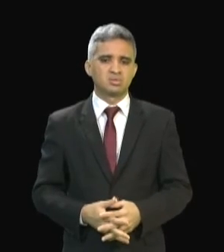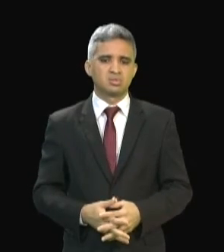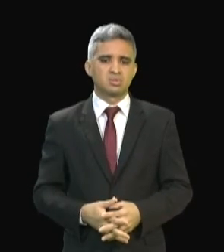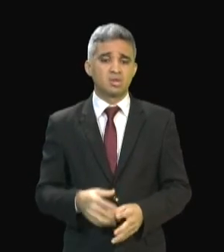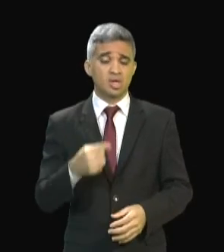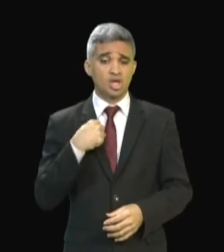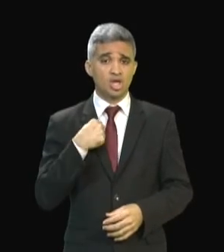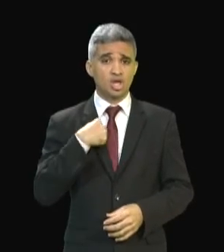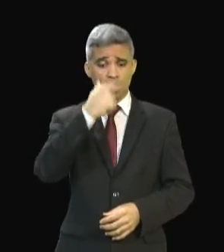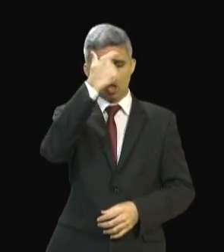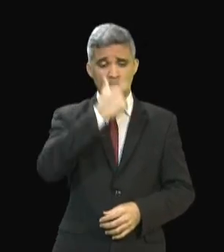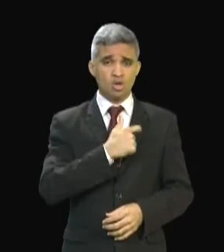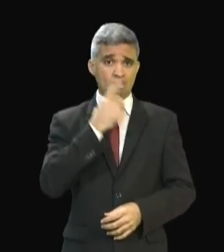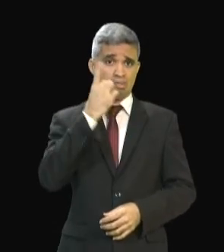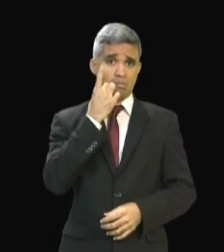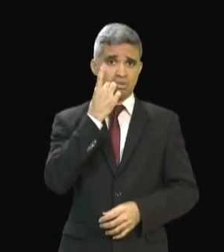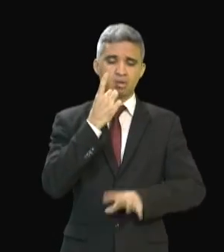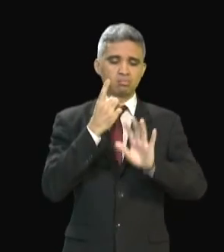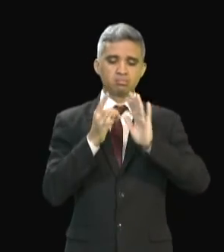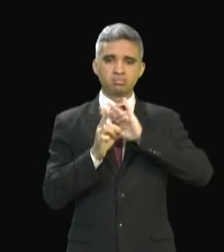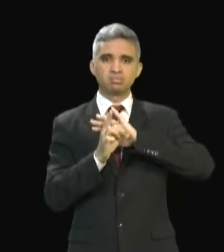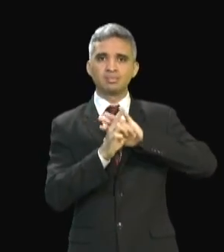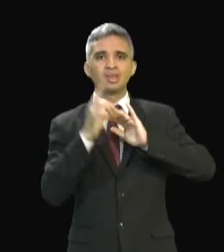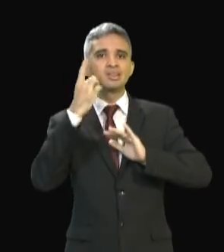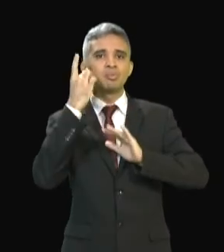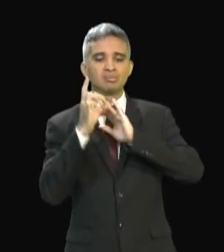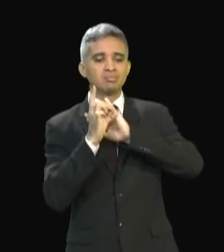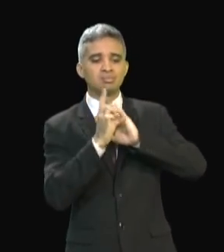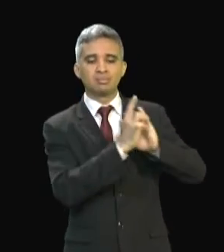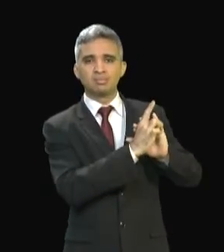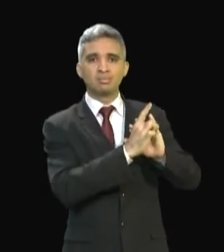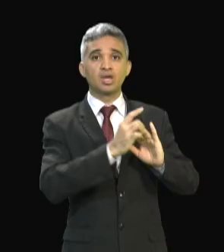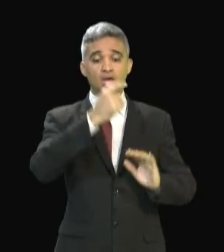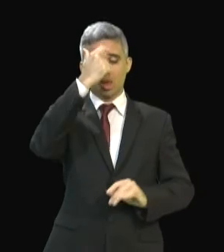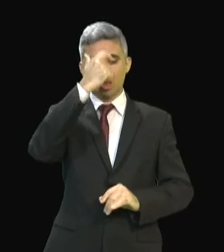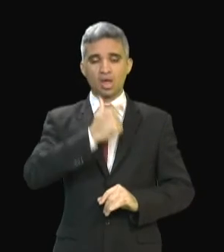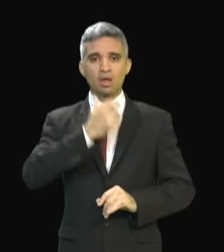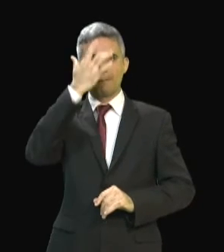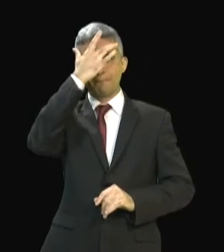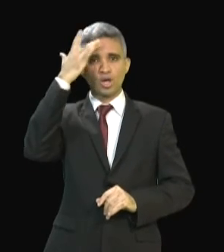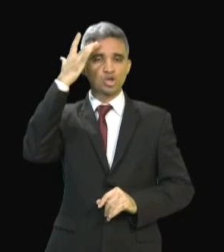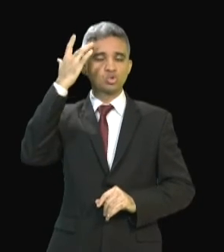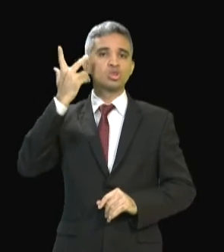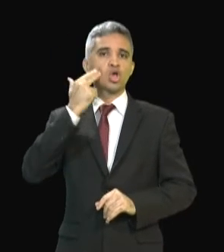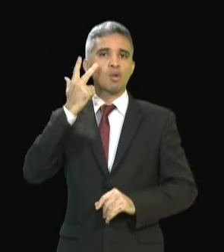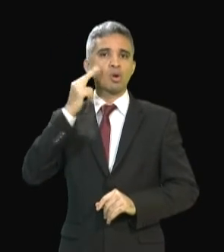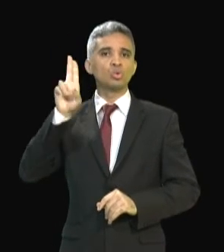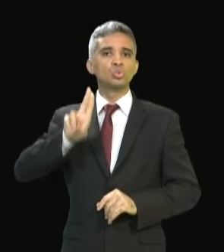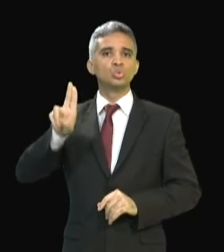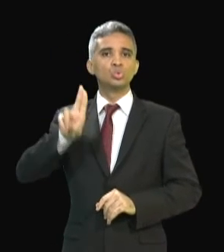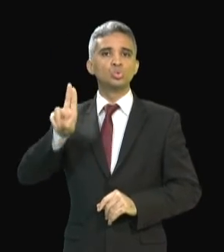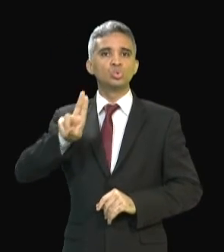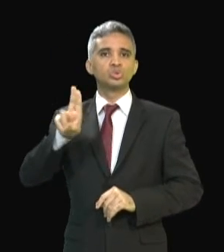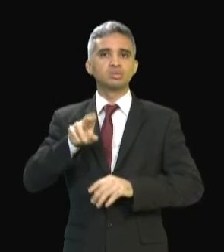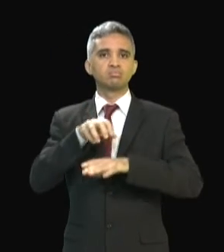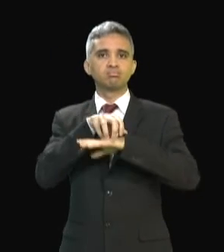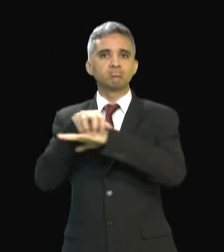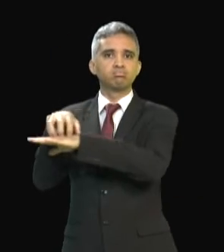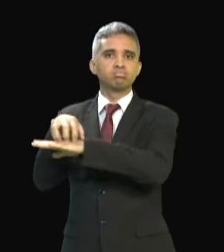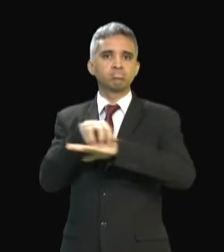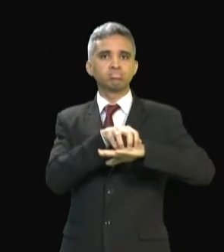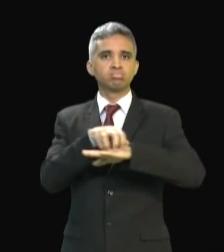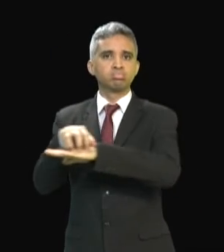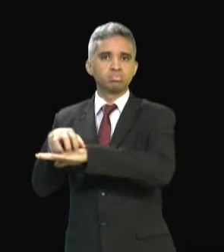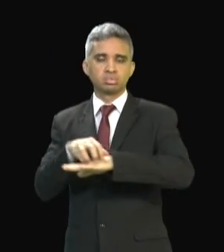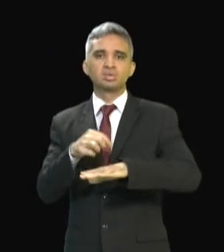eu falo aqui como usuário do serviço há muito tempo e conheço profundamente essa realidade. Então,